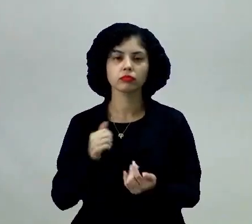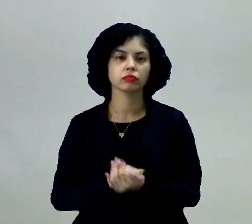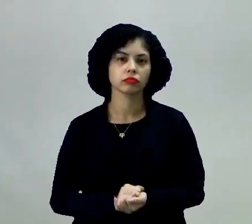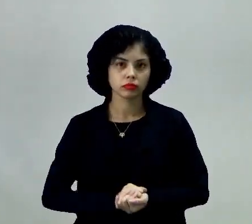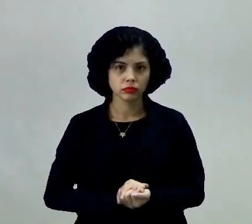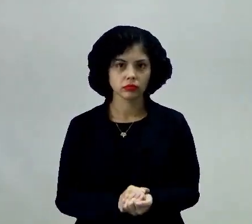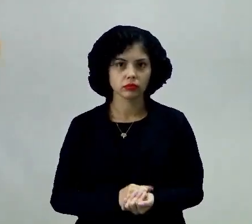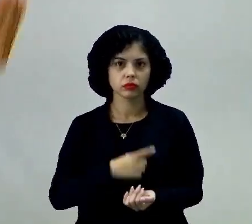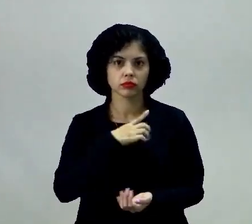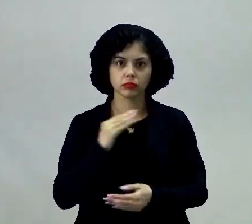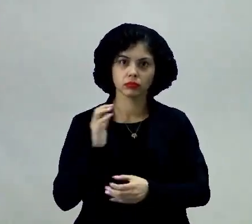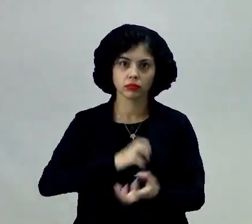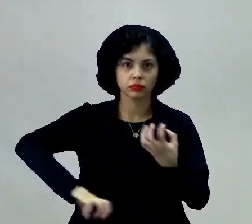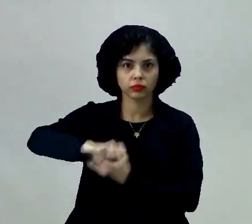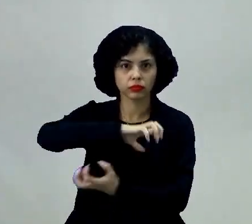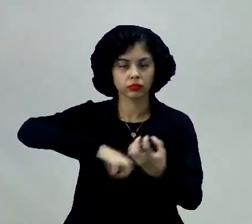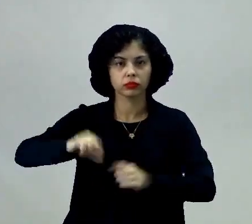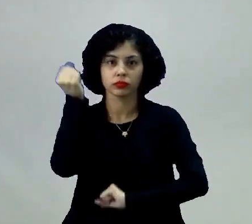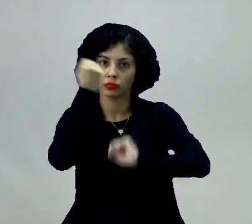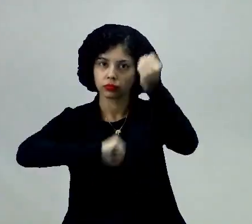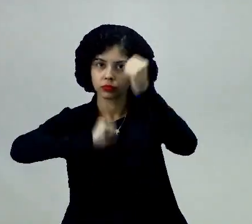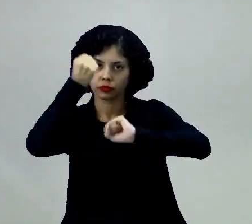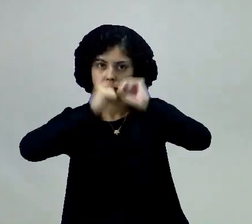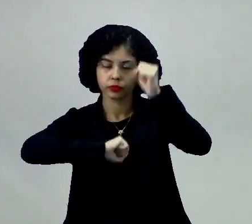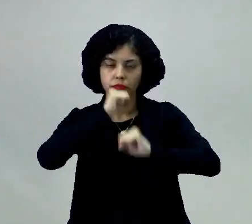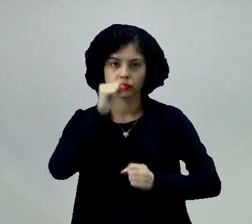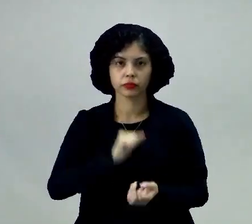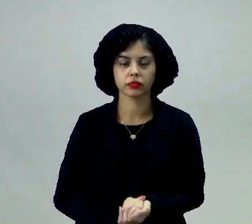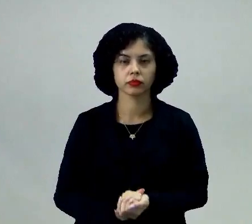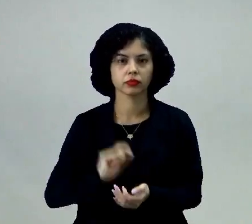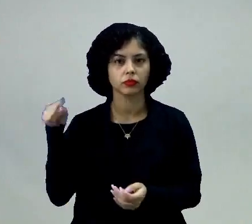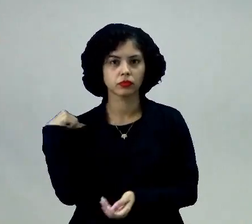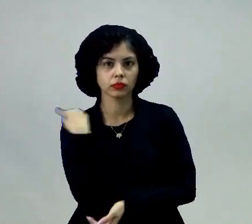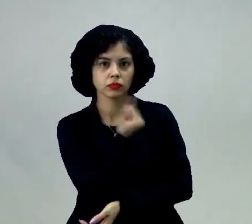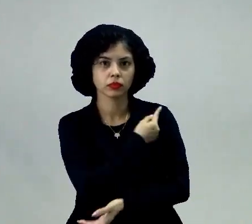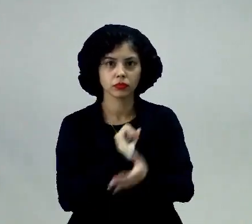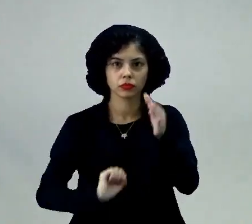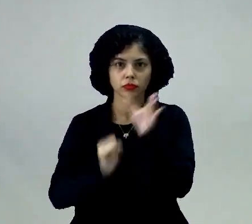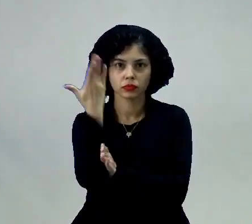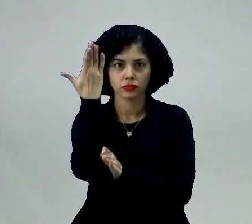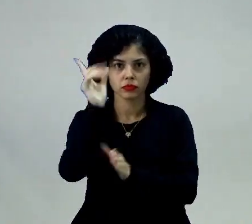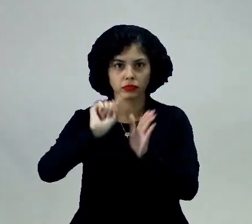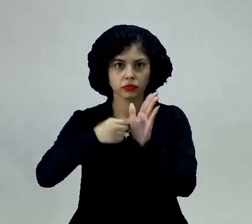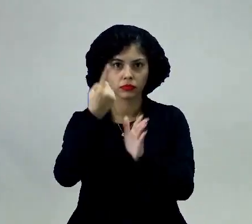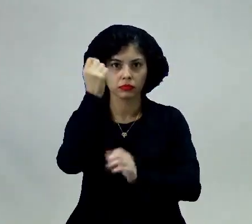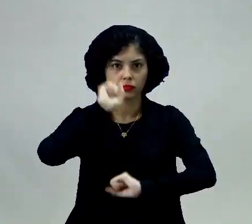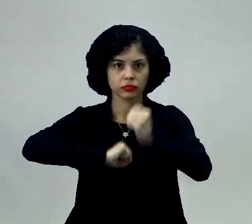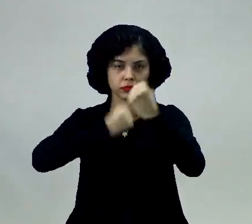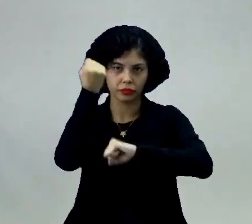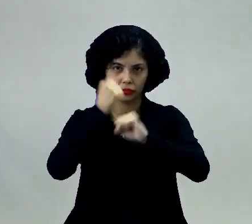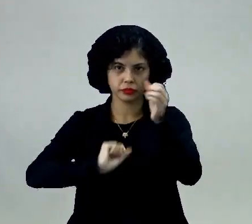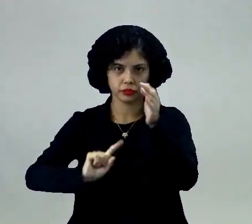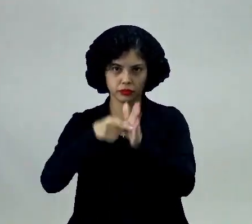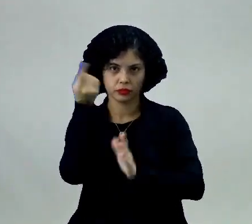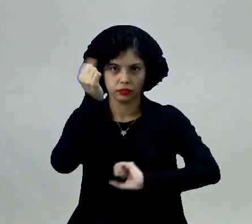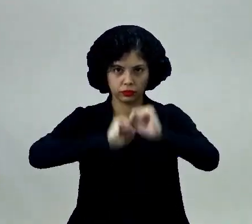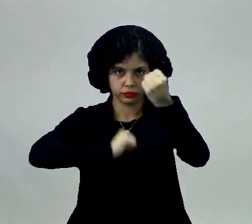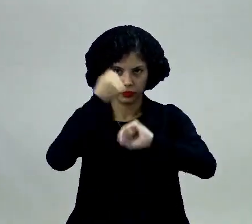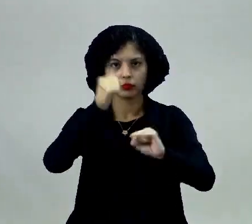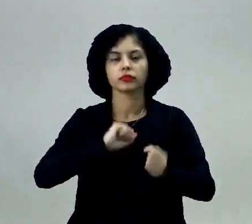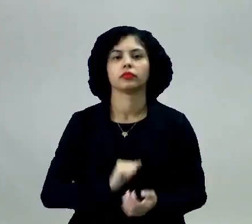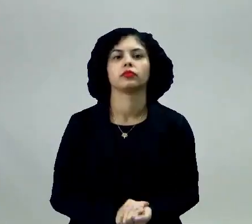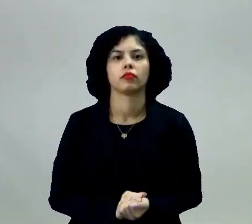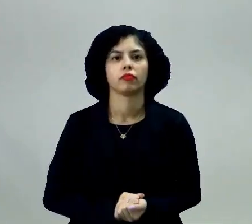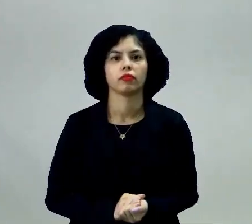não, desde a Revolução Industrial, né, onde nós tivemos o surgimento das primeiras fábricas, das primeiras